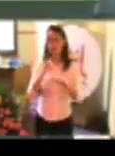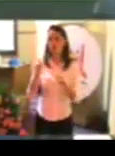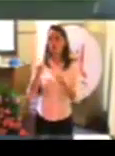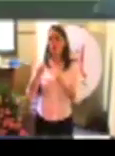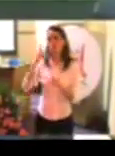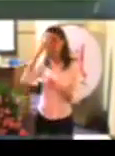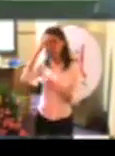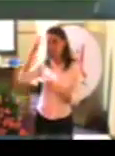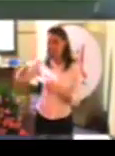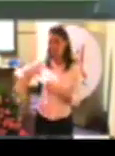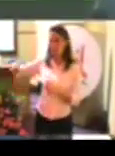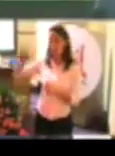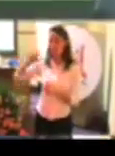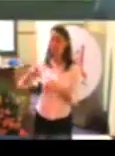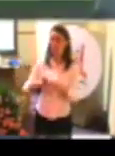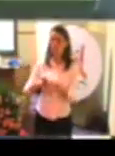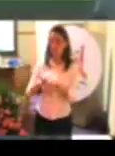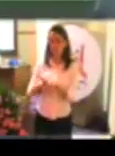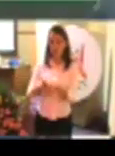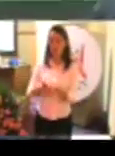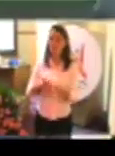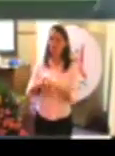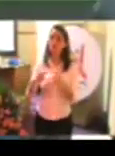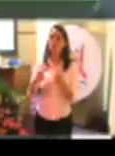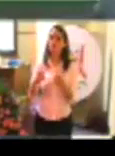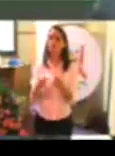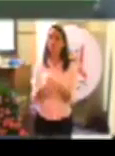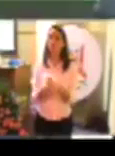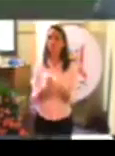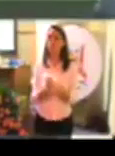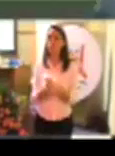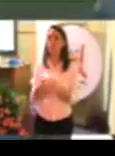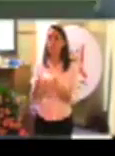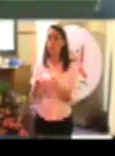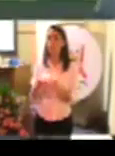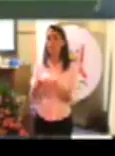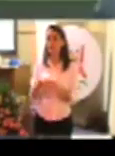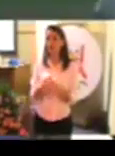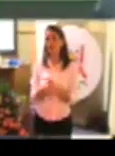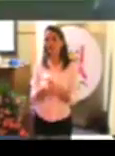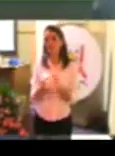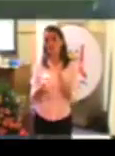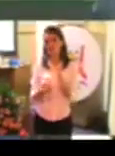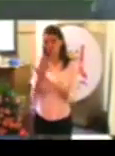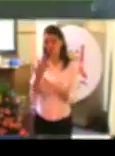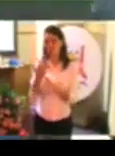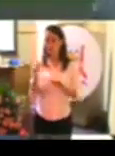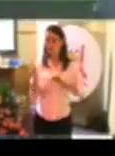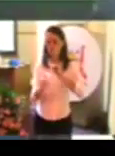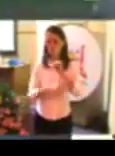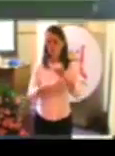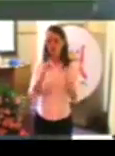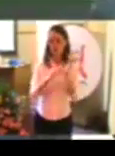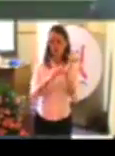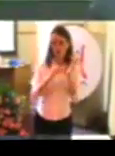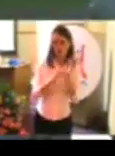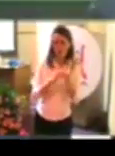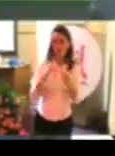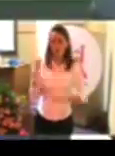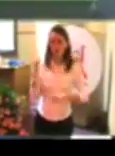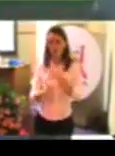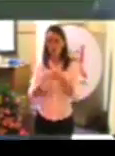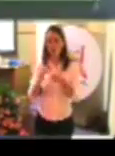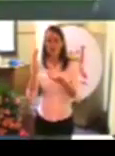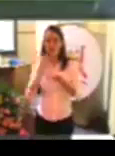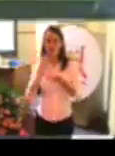o comportamento da Casa Legislativa onde ela foi criada. Mudou no Senado, mudou